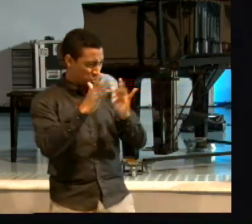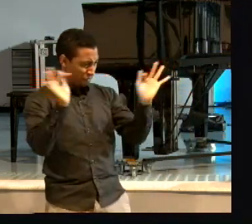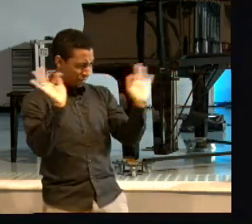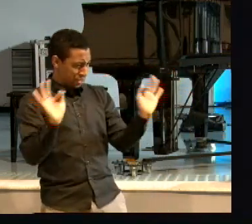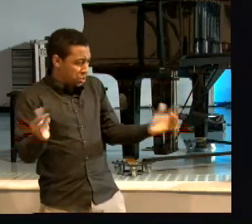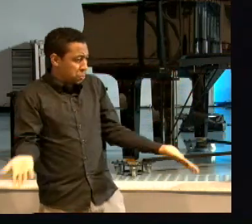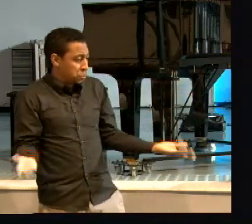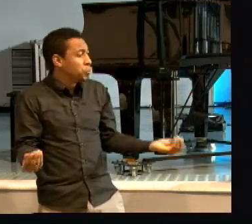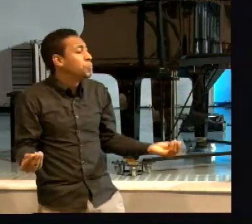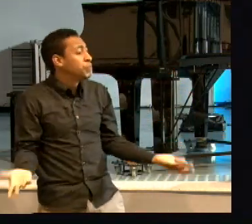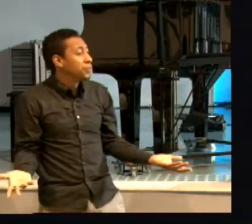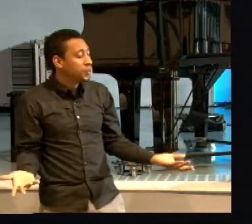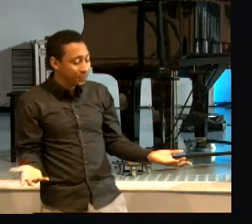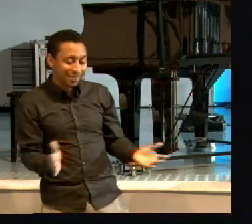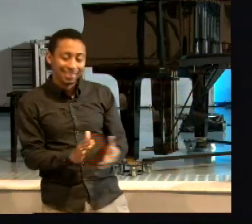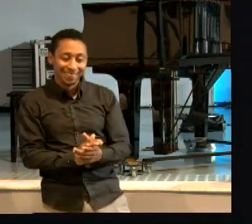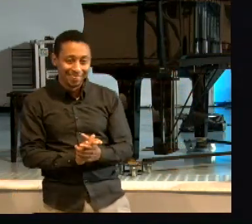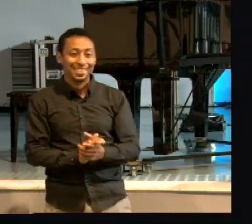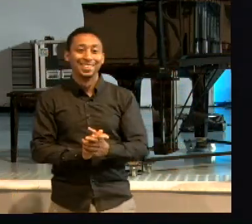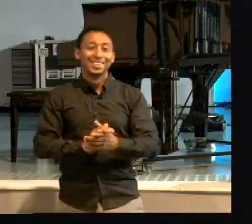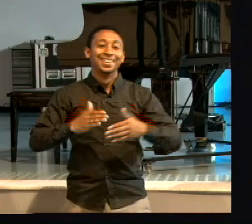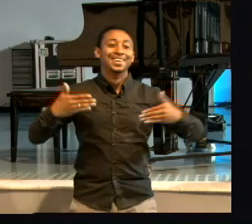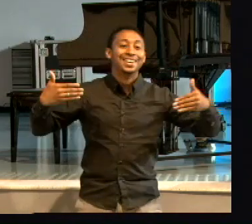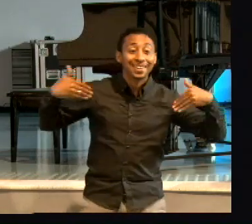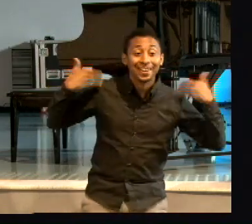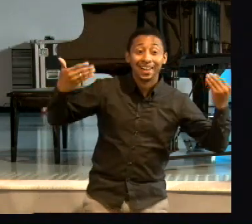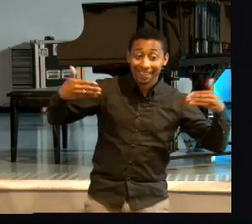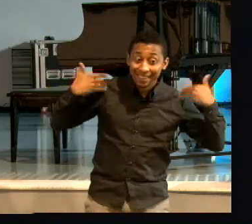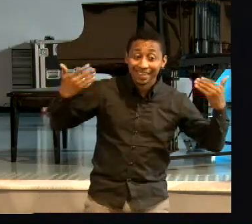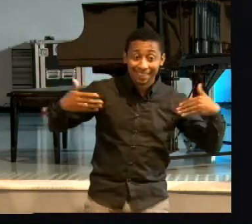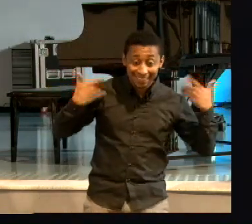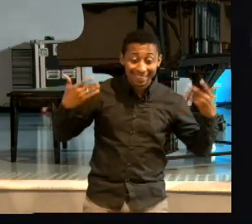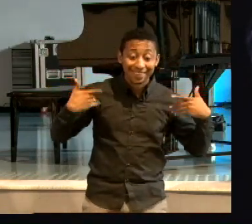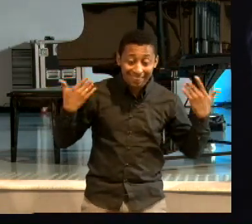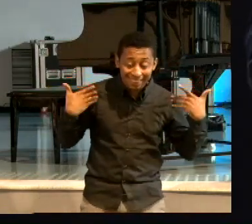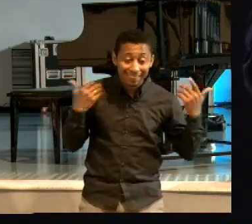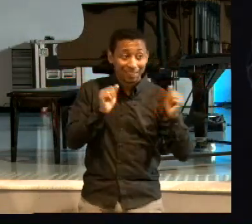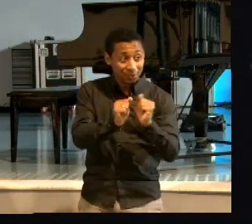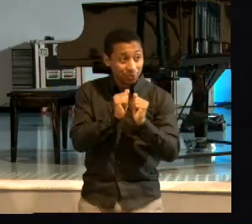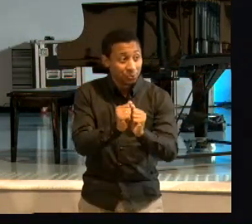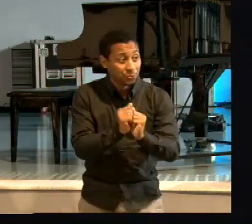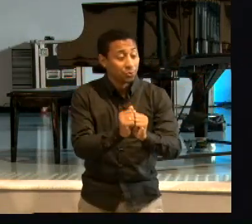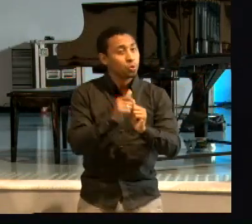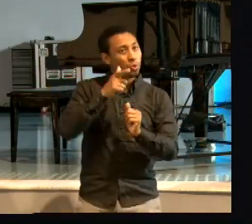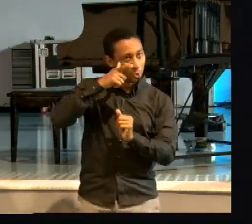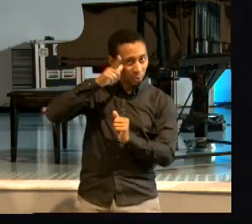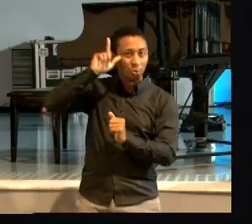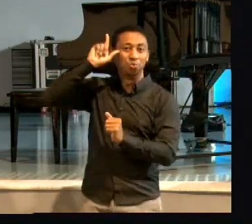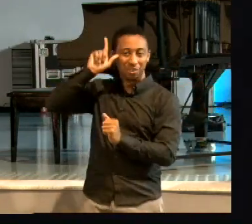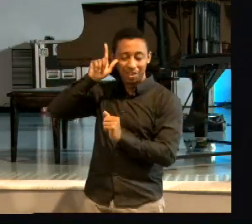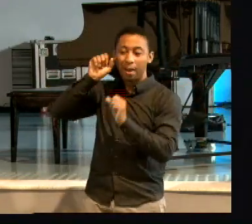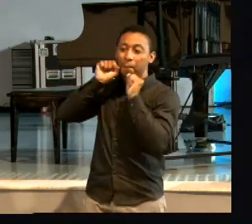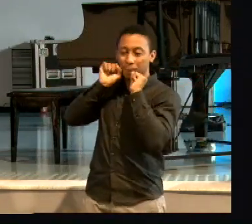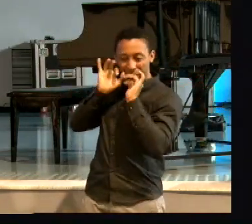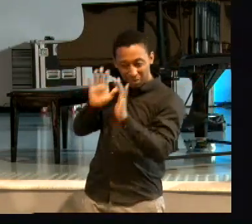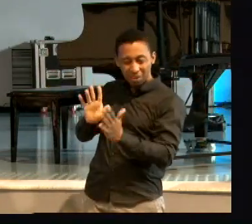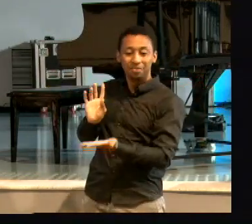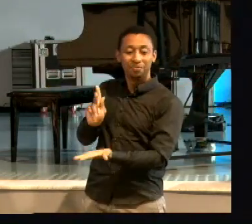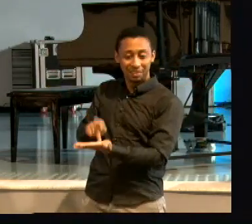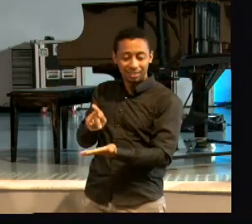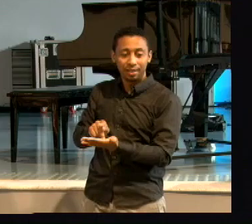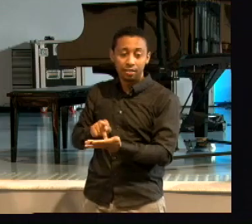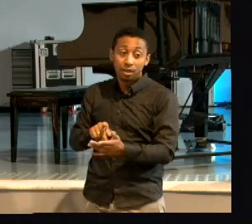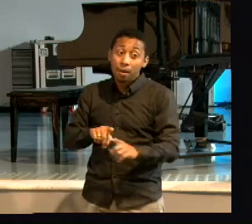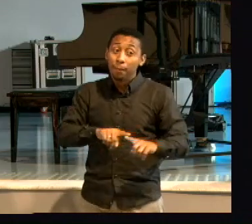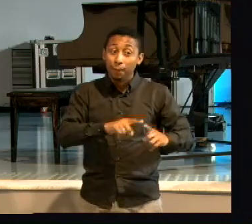Gente, uma alegria imensa estar aqui com vocês. Realmente ontem foi um tempo precioso, abençoado. Mas eu tenho certeza que